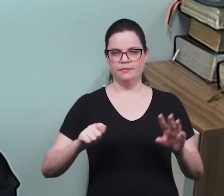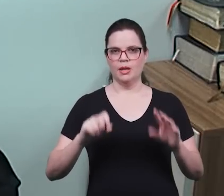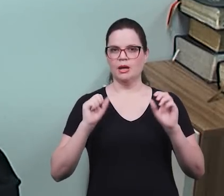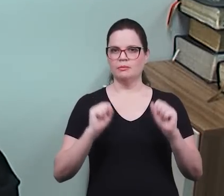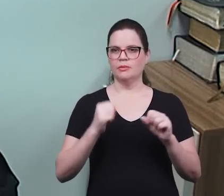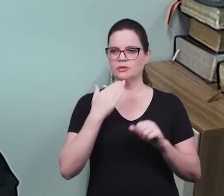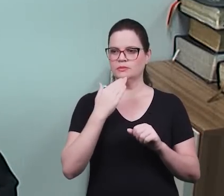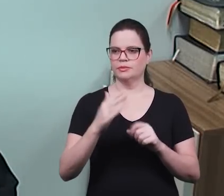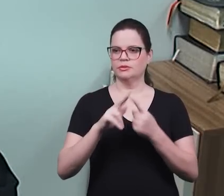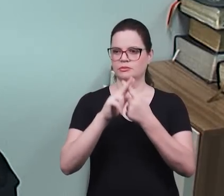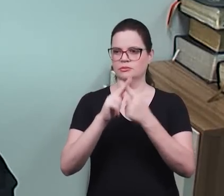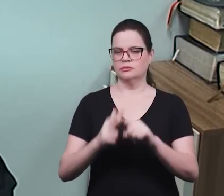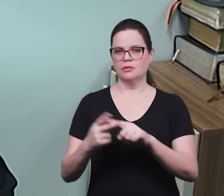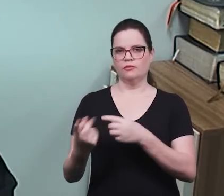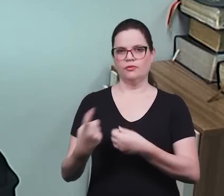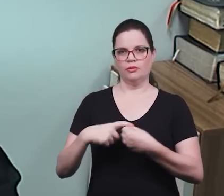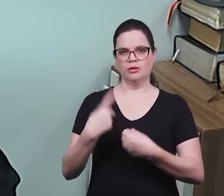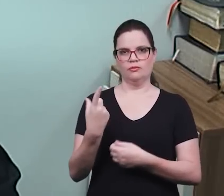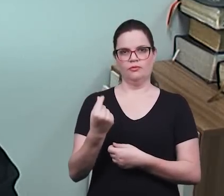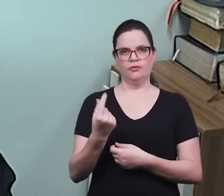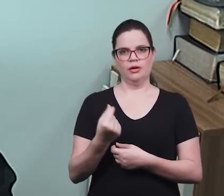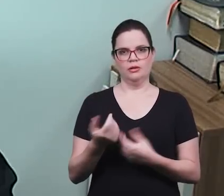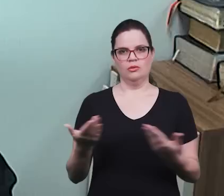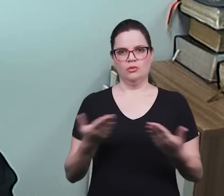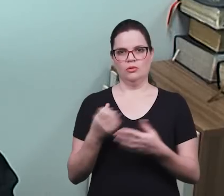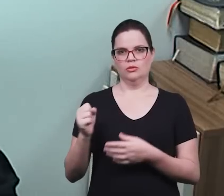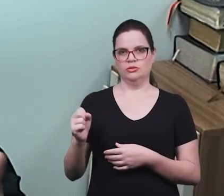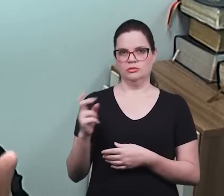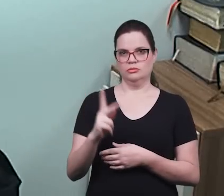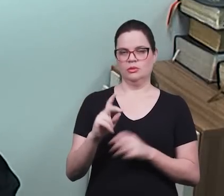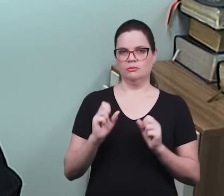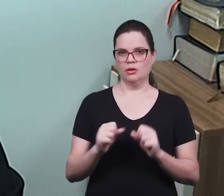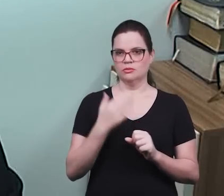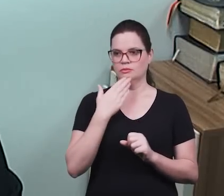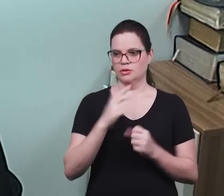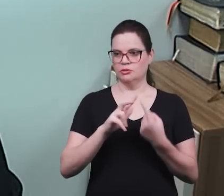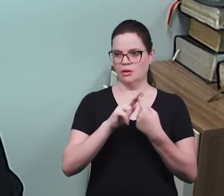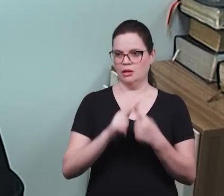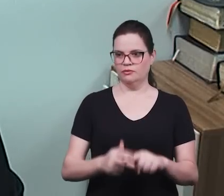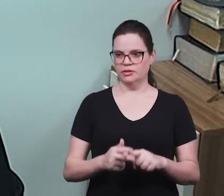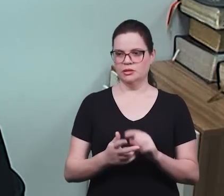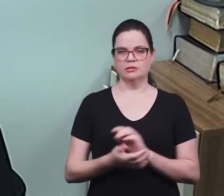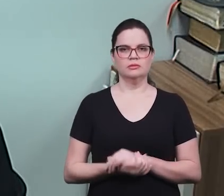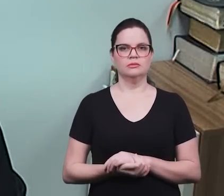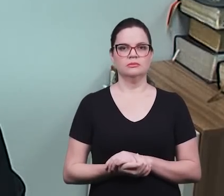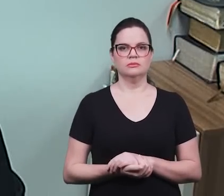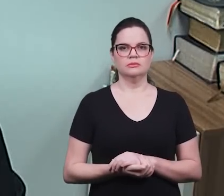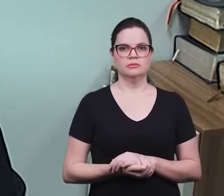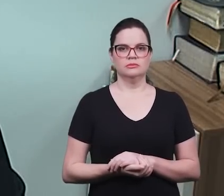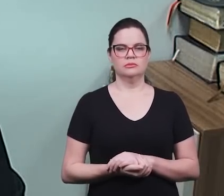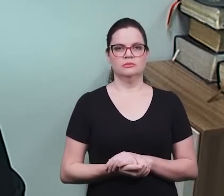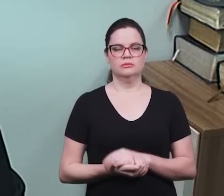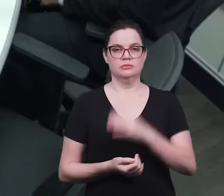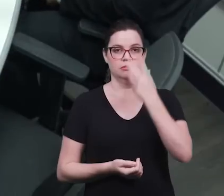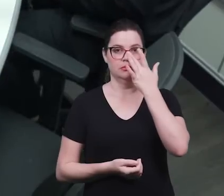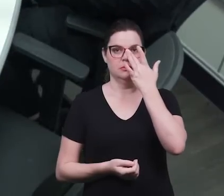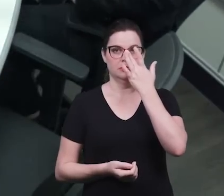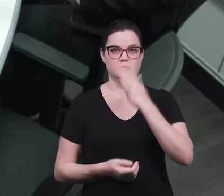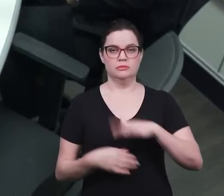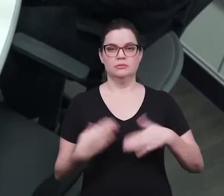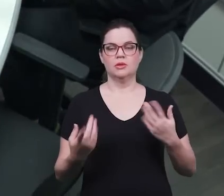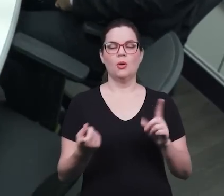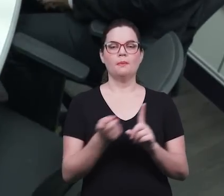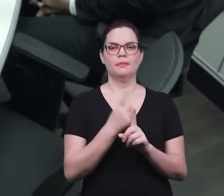pedir revisão deste valor que recebo hoje de aposentadoria? Eu posso pedir revisão? Então, vamos só no